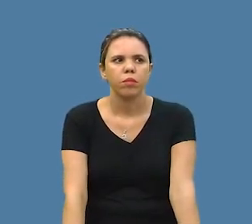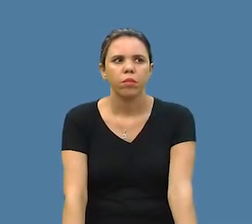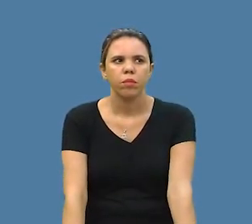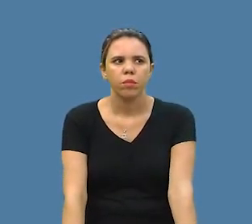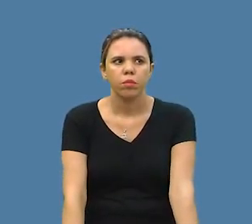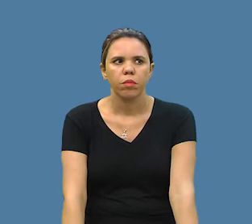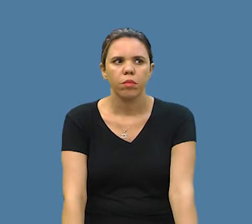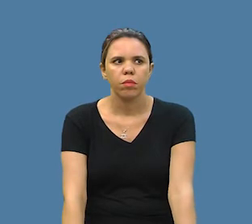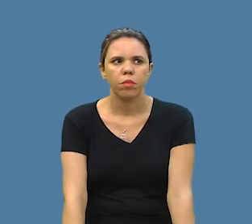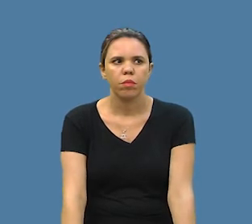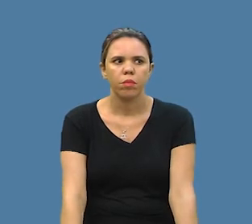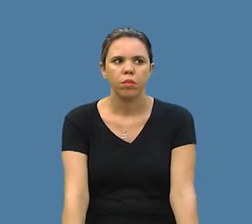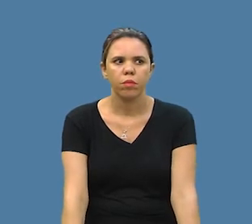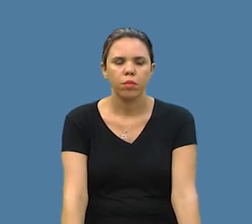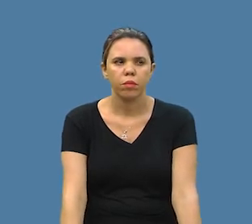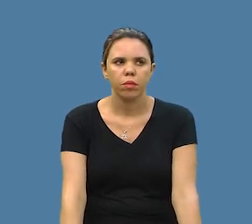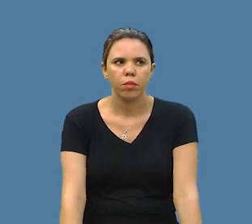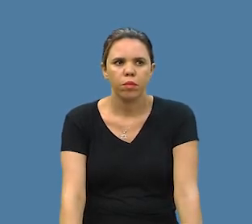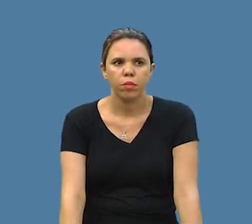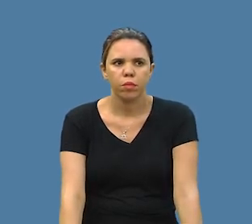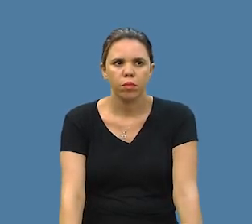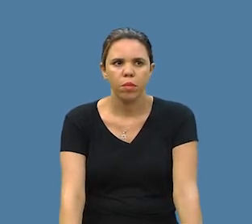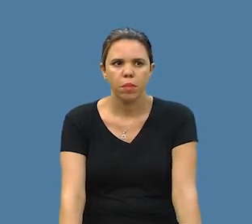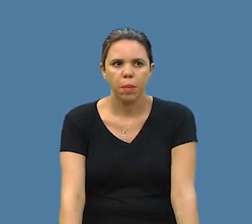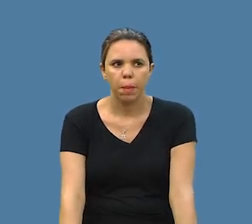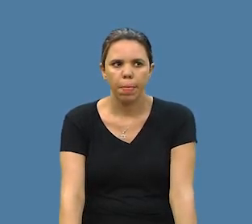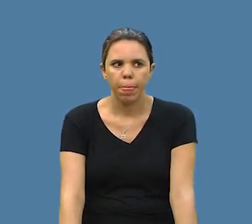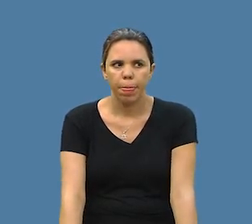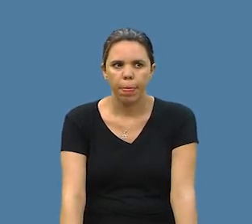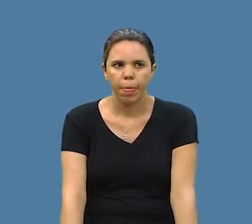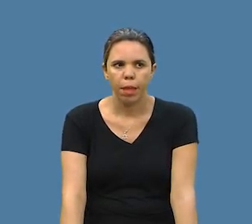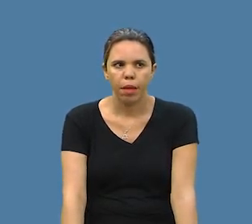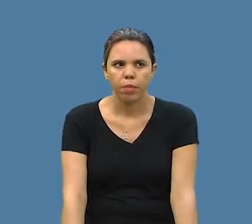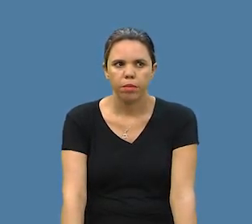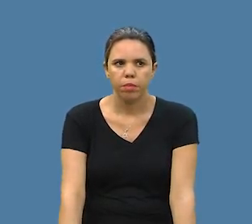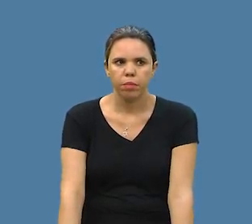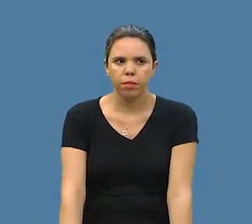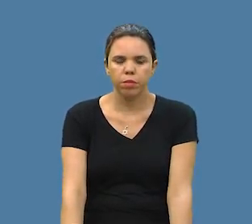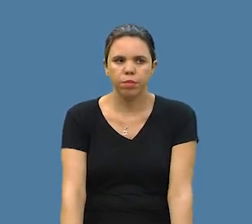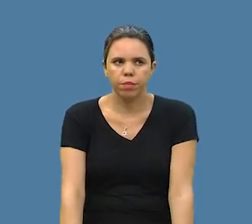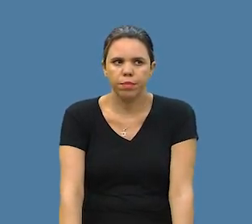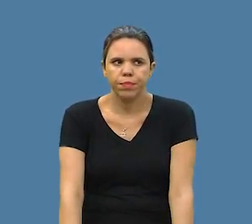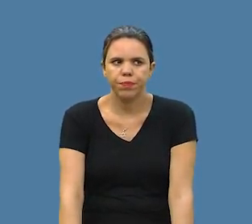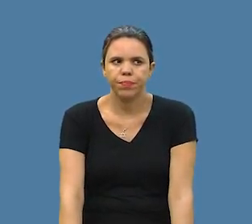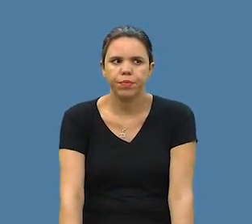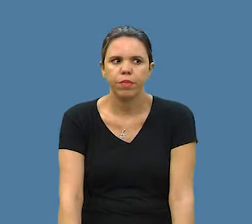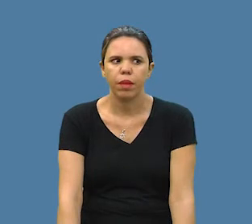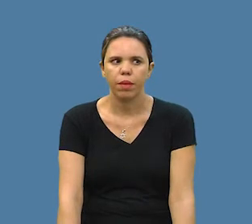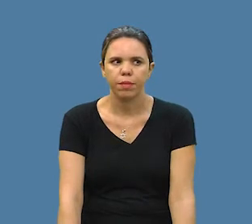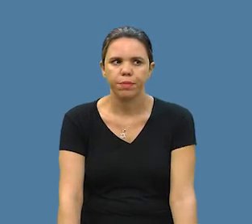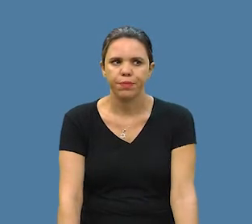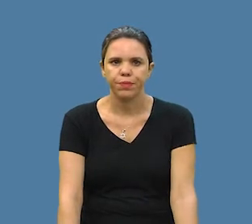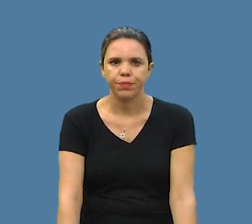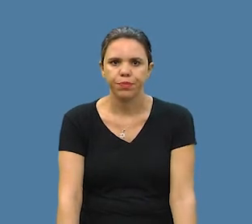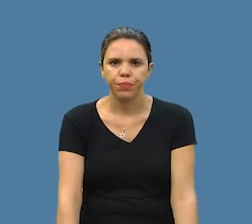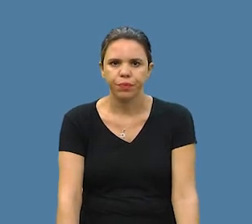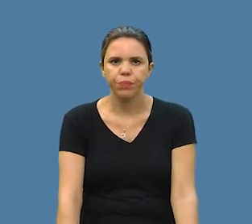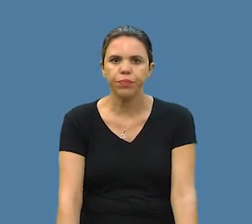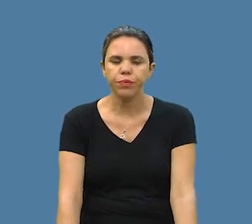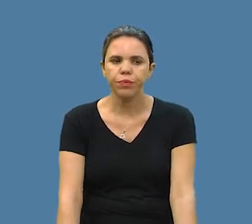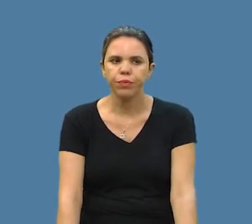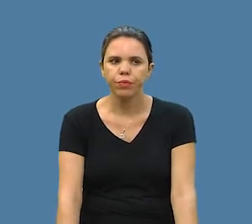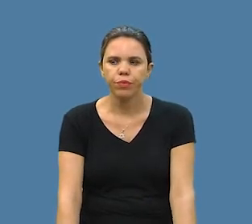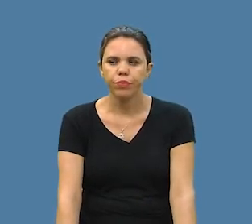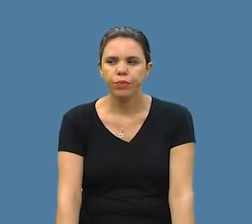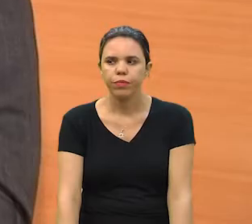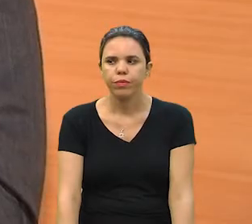internet lá Major Jaime. Você já vai encontrar Major Jaime 190, se você colocar também. Você vai encontrar lá as nossas redes sociais, seja o